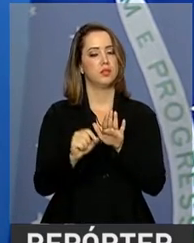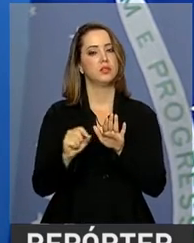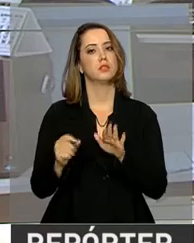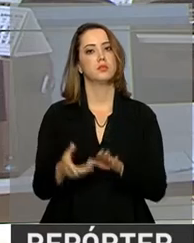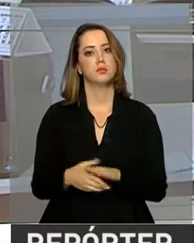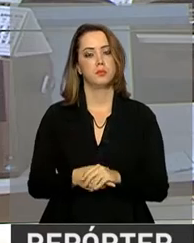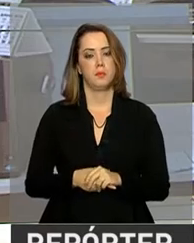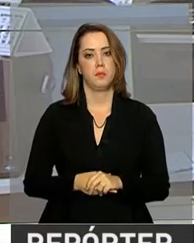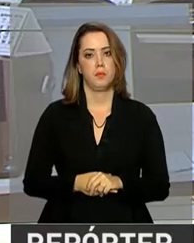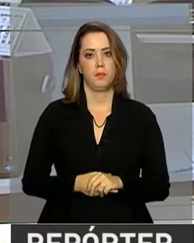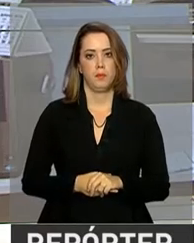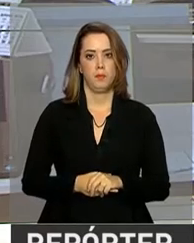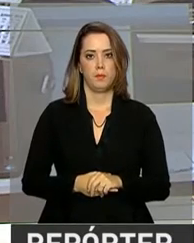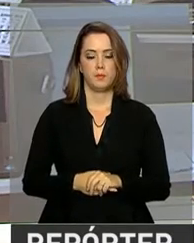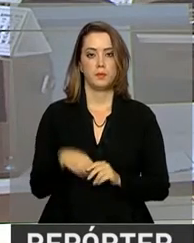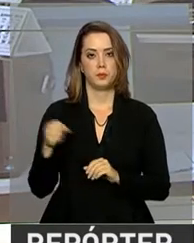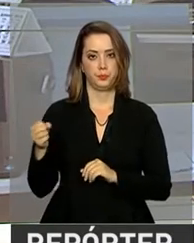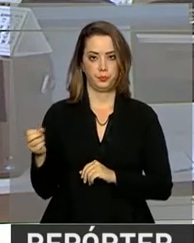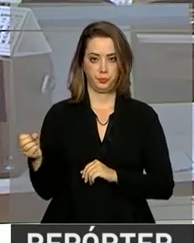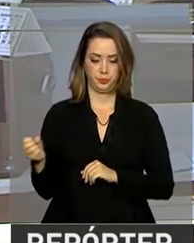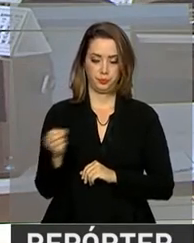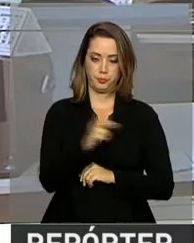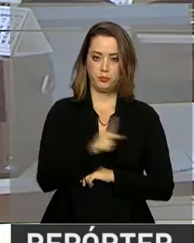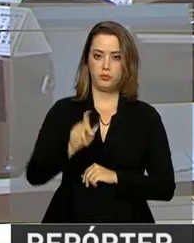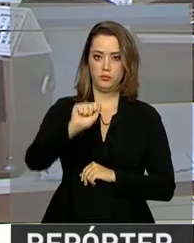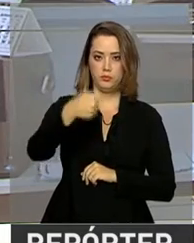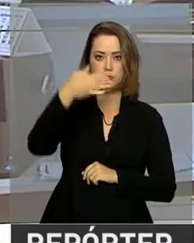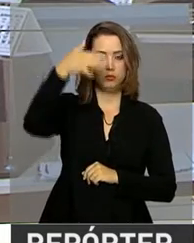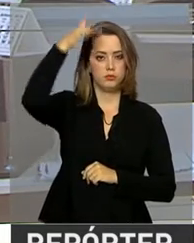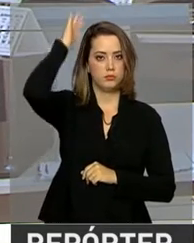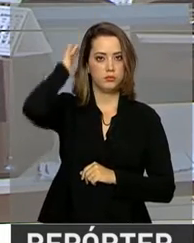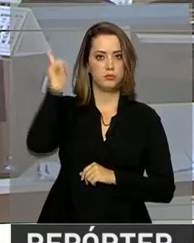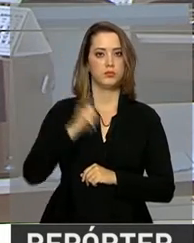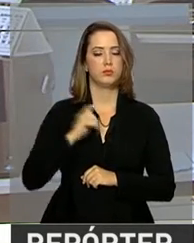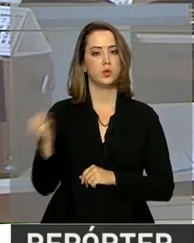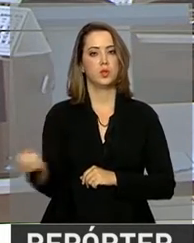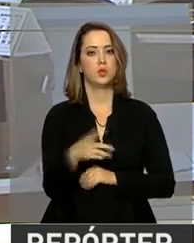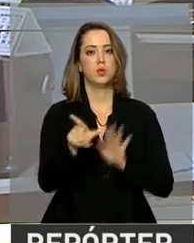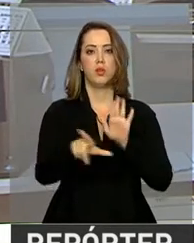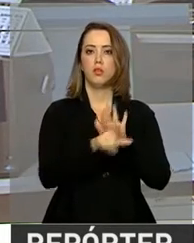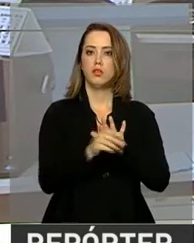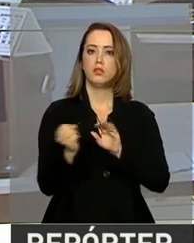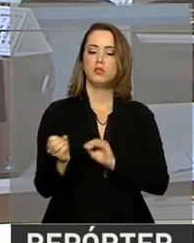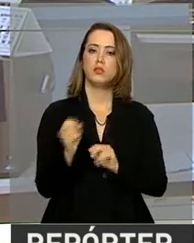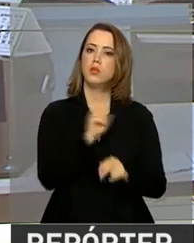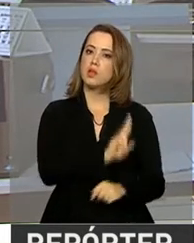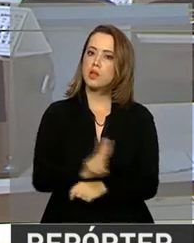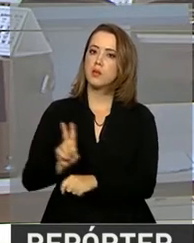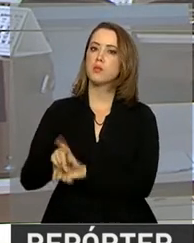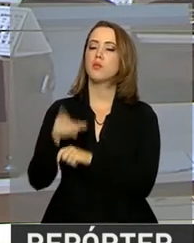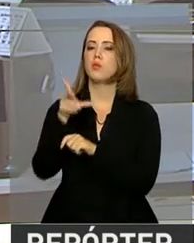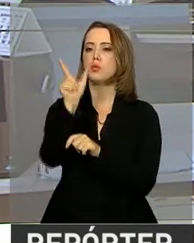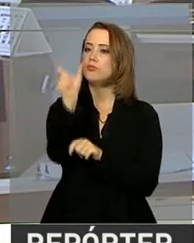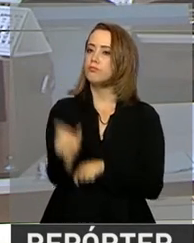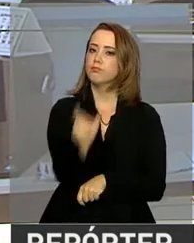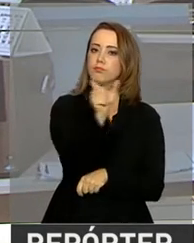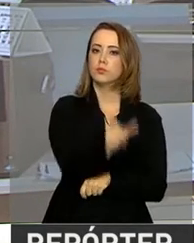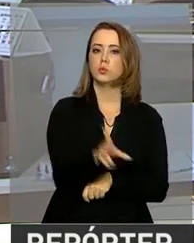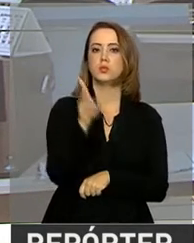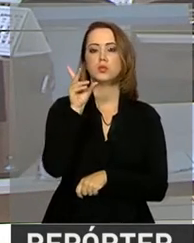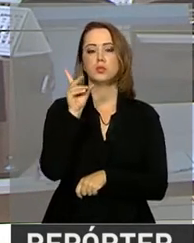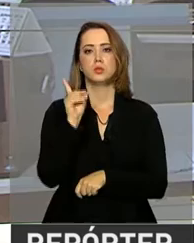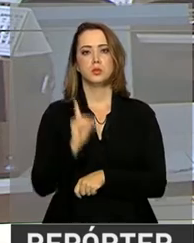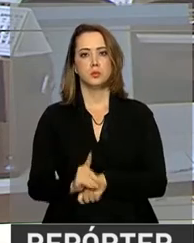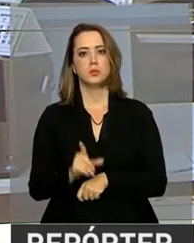injunção. O presidente em exercício, Michel Temer, disse que a nova lei protege o cidadão que se sentir prejudicado